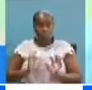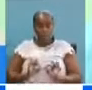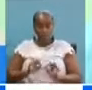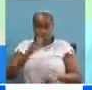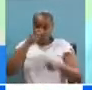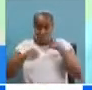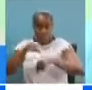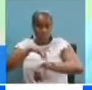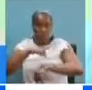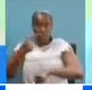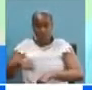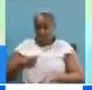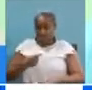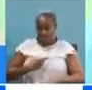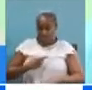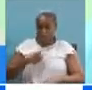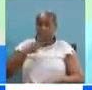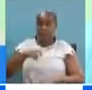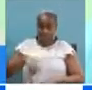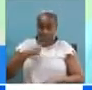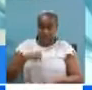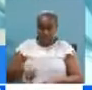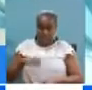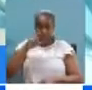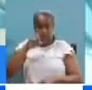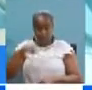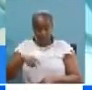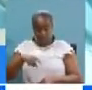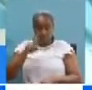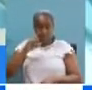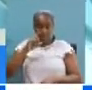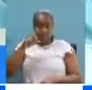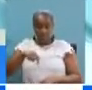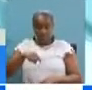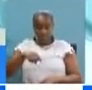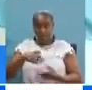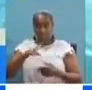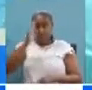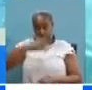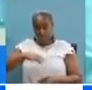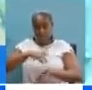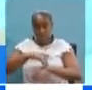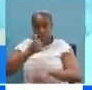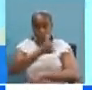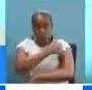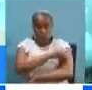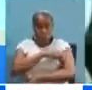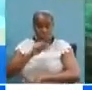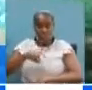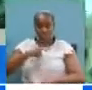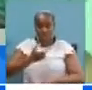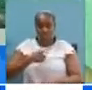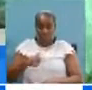com o paciente devem ser redobrados. Para garantir esse direito aos doentes, o Hospital Agostinho Neto adotou o